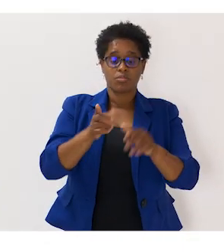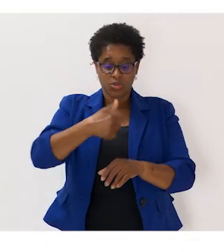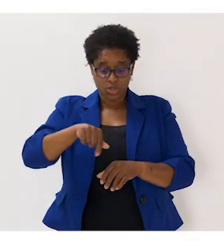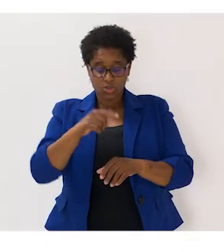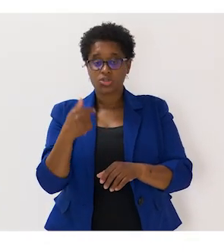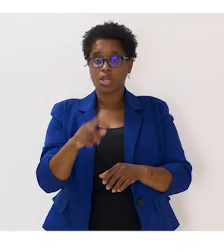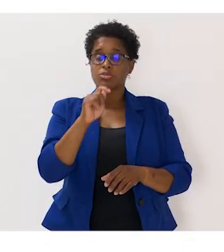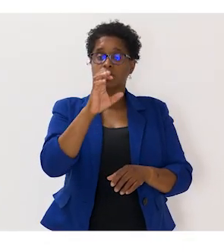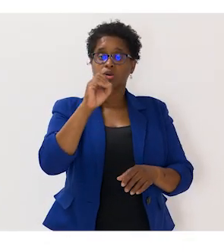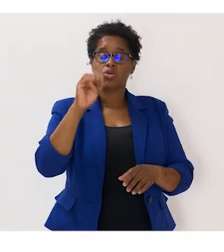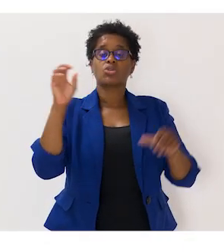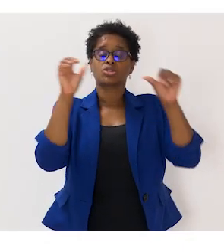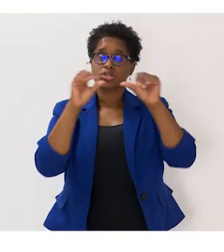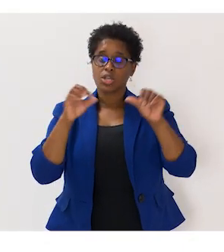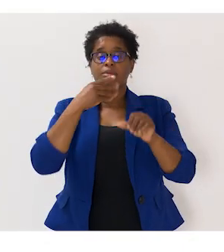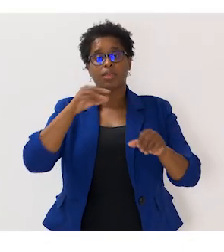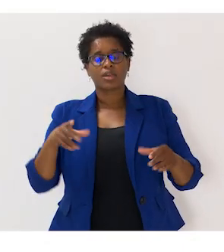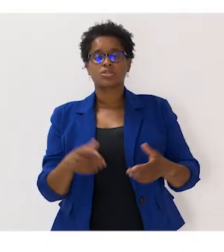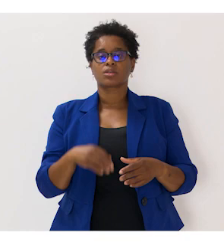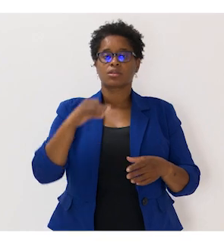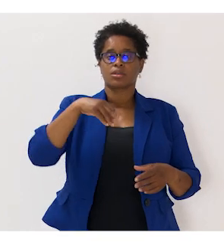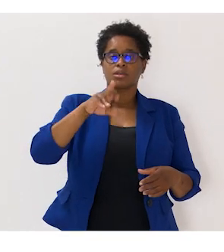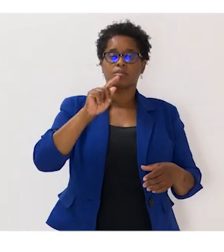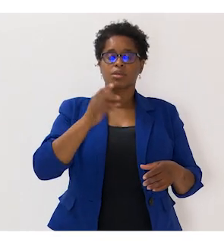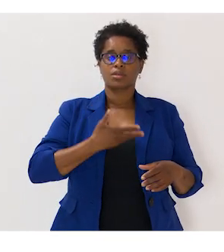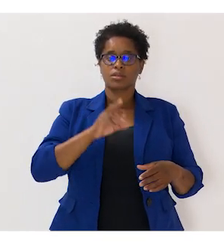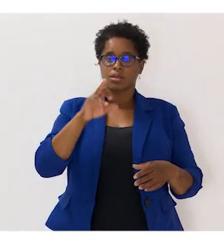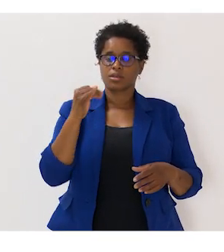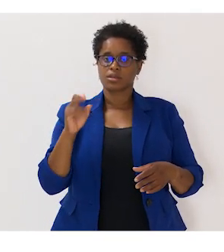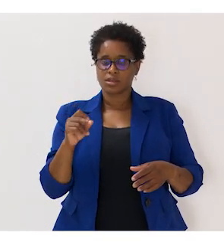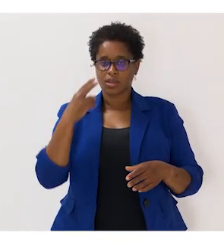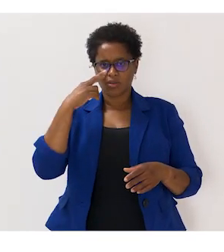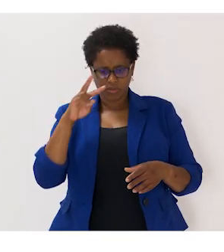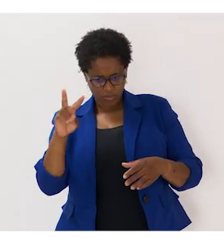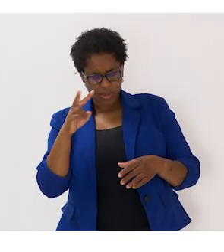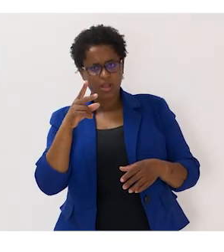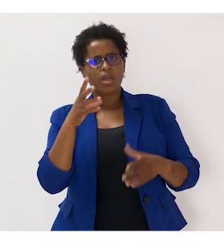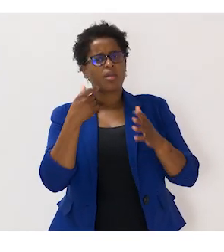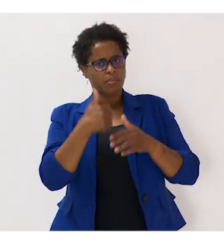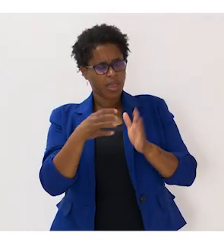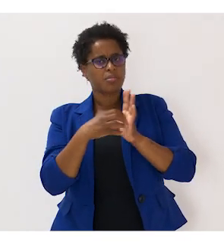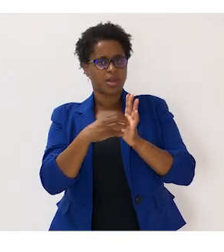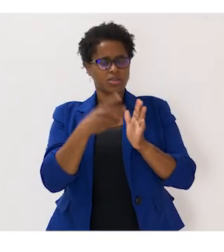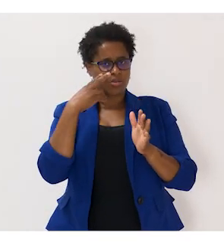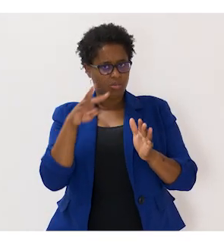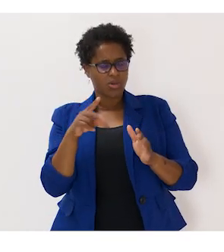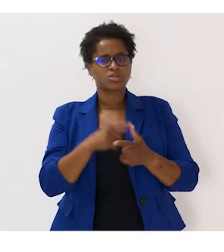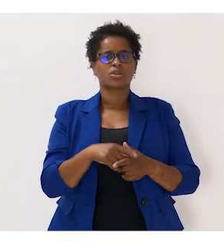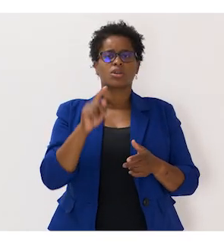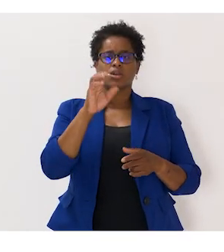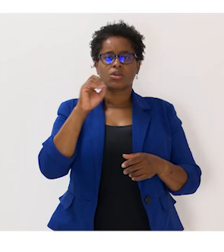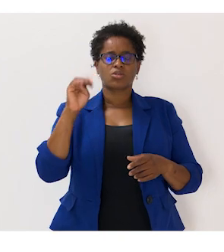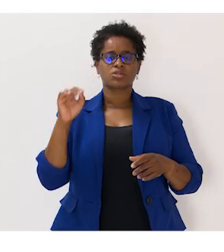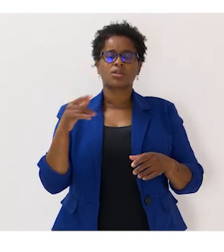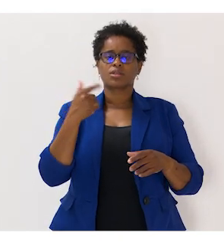de ecossistemas terrestres são pradarias. Observem bem a imagem. Mostra que é um ecossistema onde